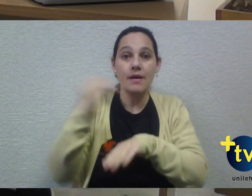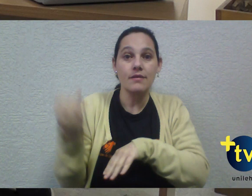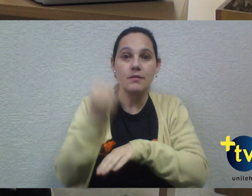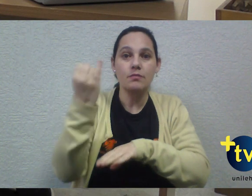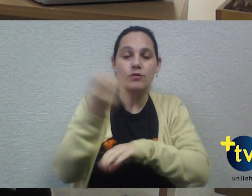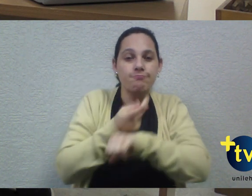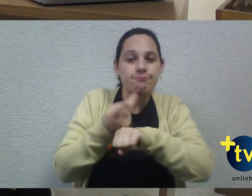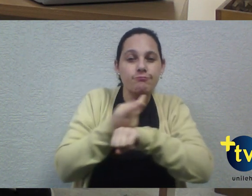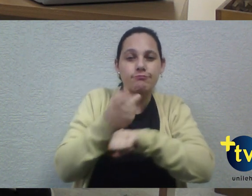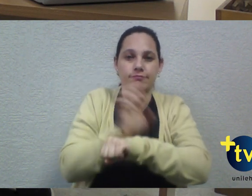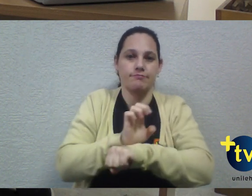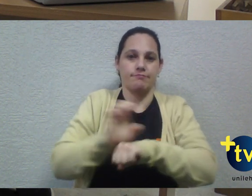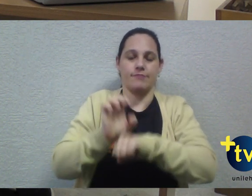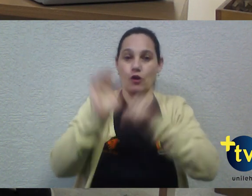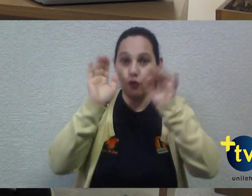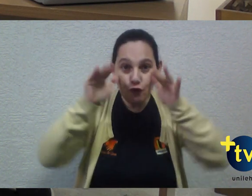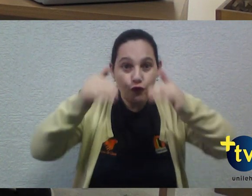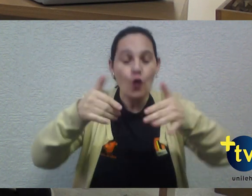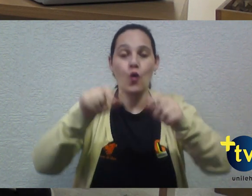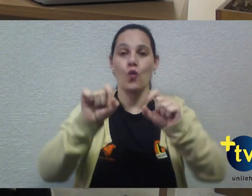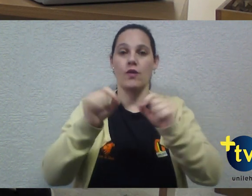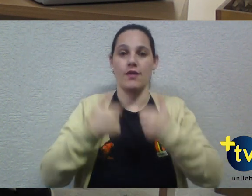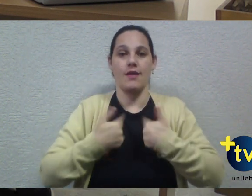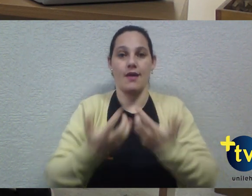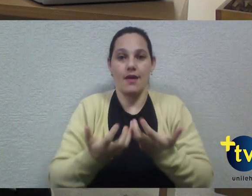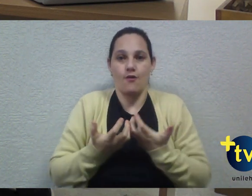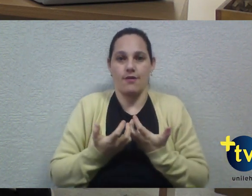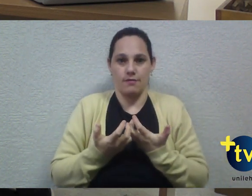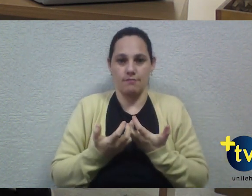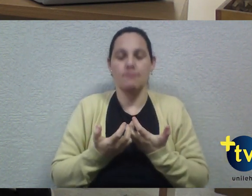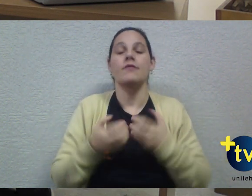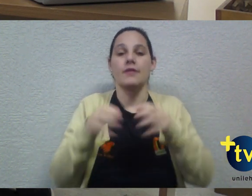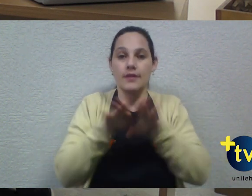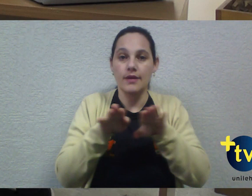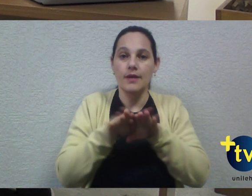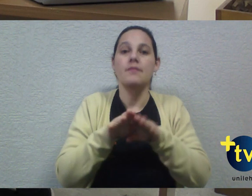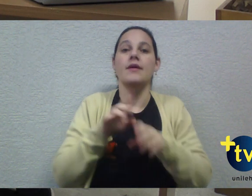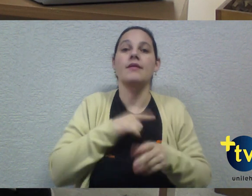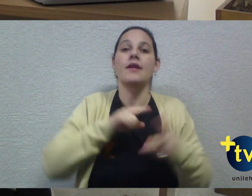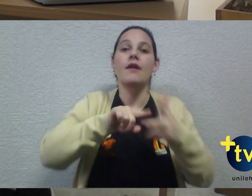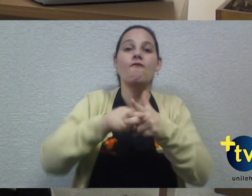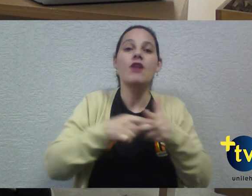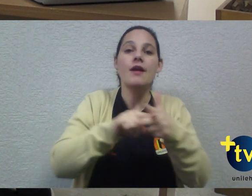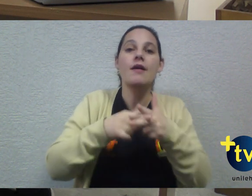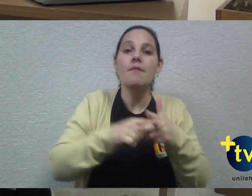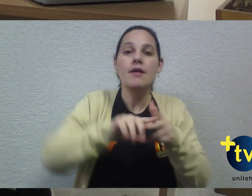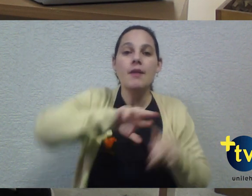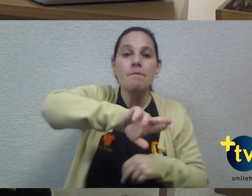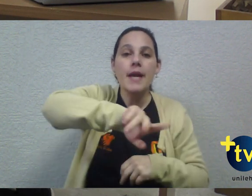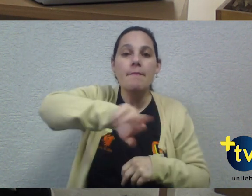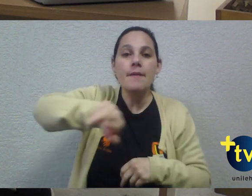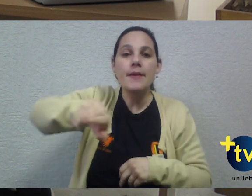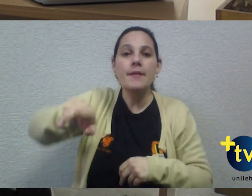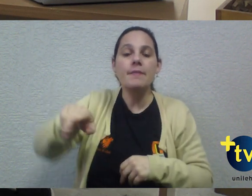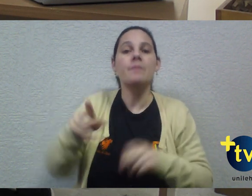ser a tua maior experiência, o que você pretende focar nessa diversidade de ferramentas possíveis dentro da